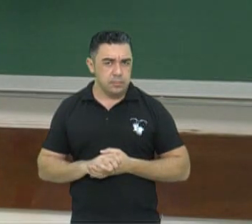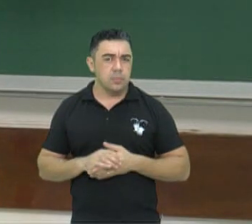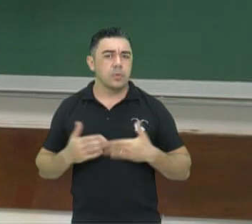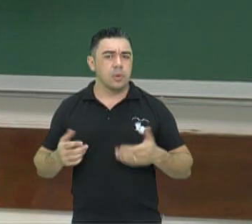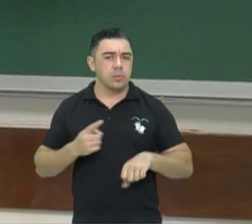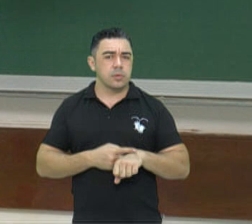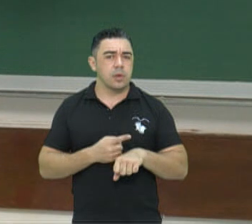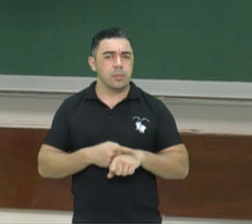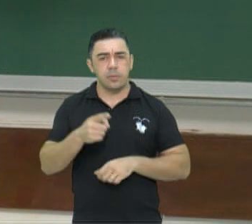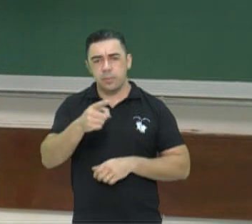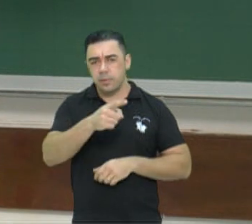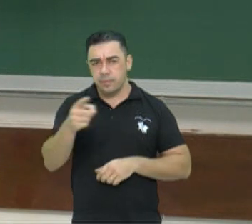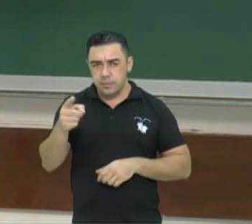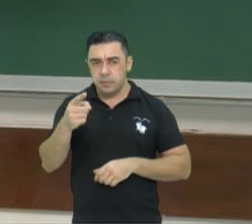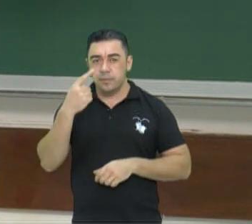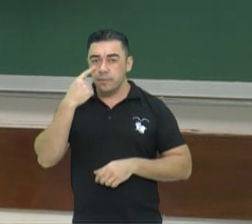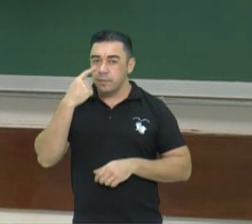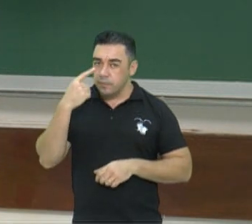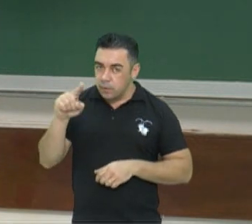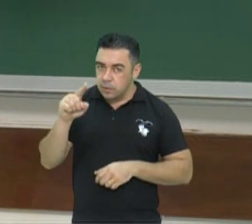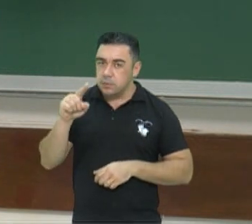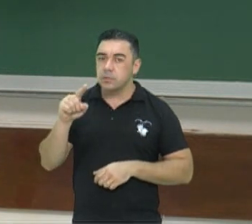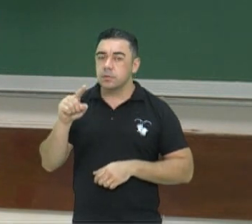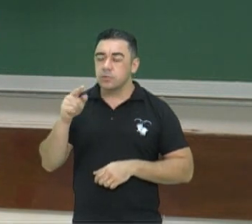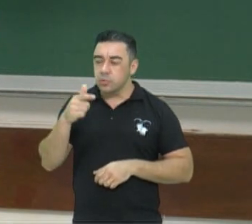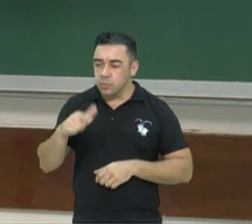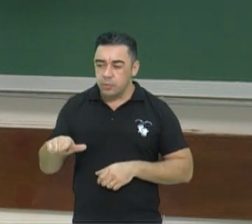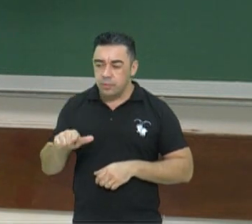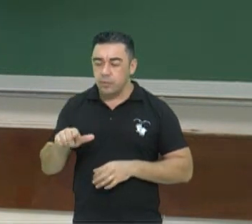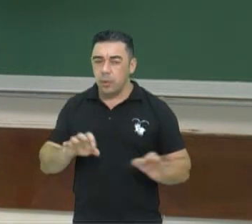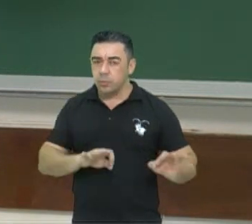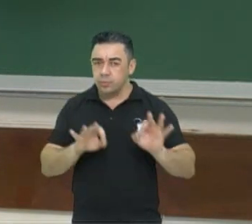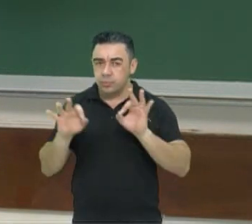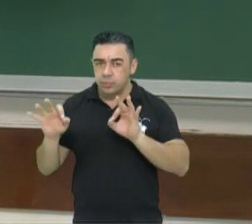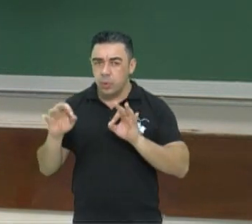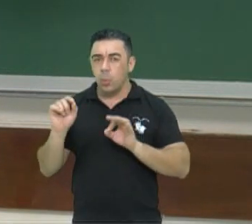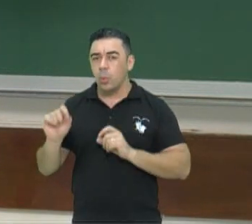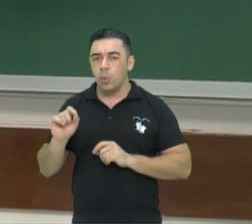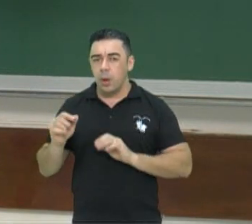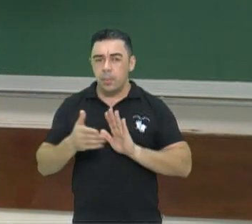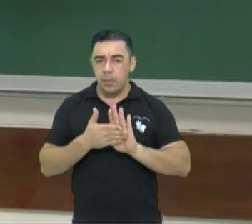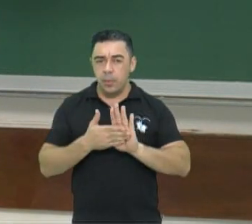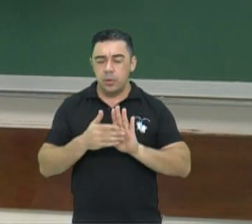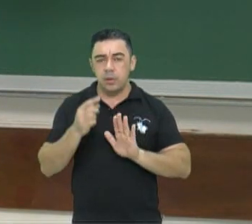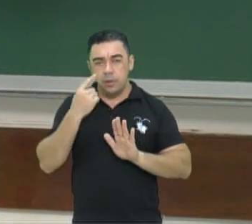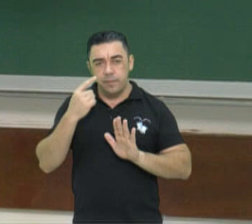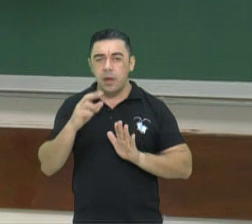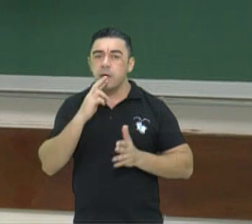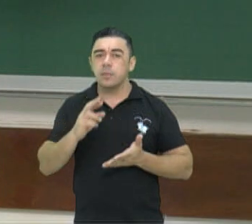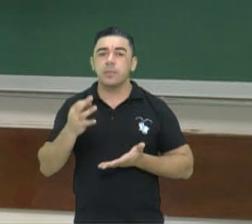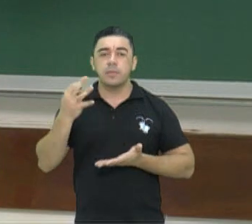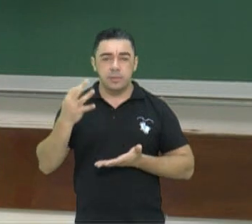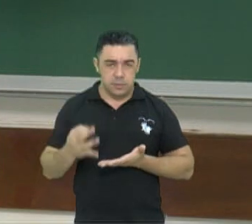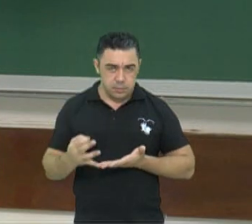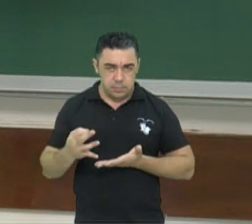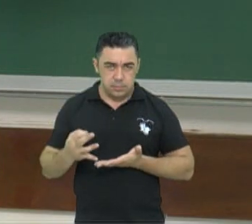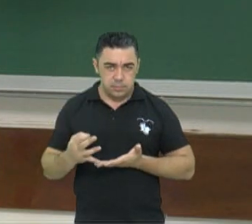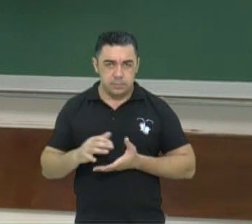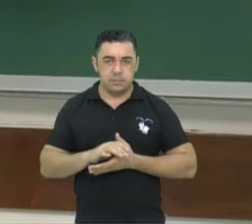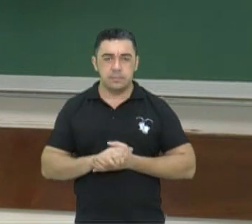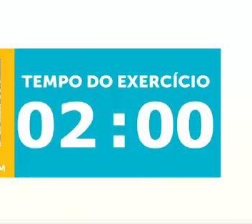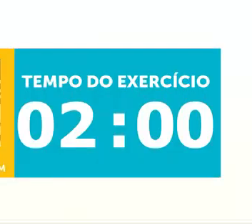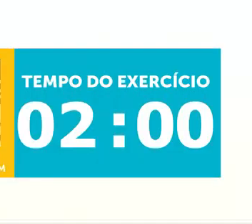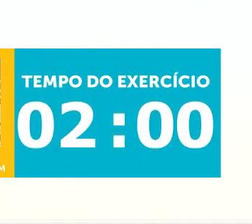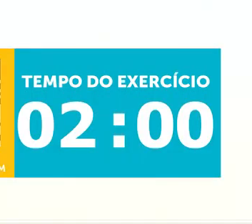um instantinho para você aí verificar novamente as proposições aí e ver qual delas é a